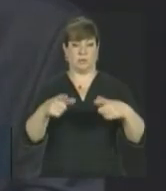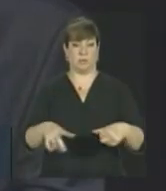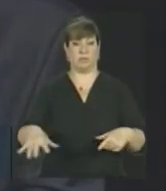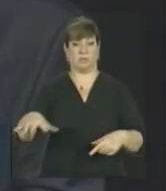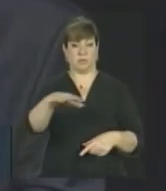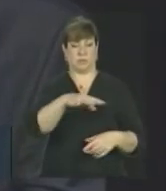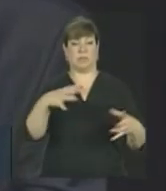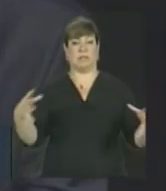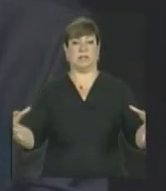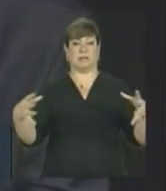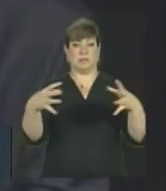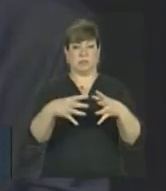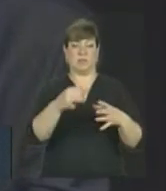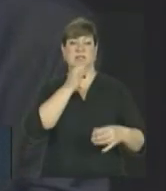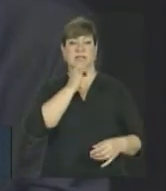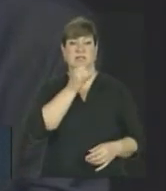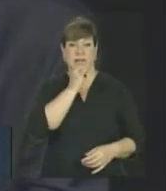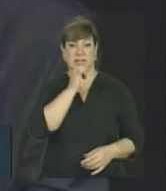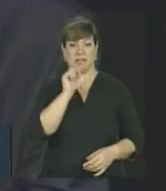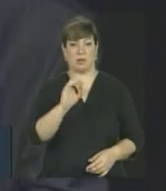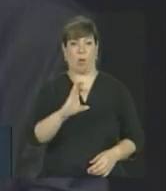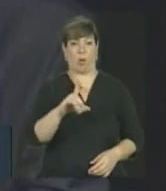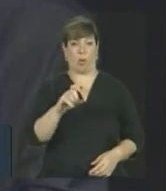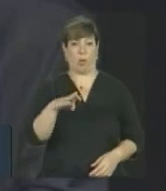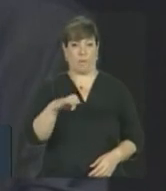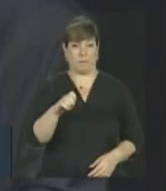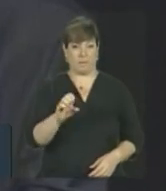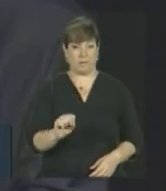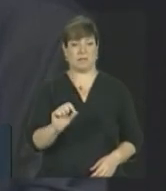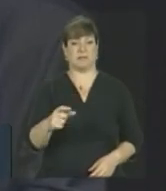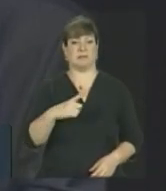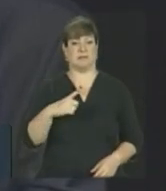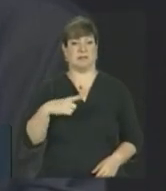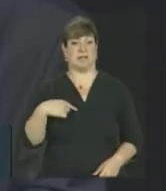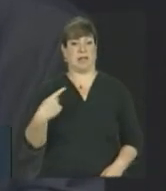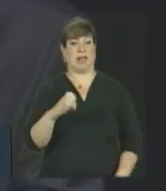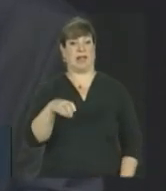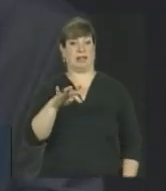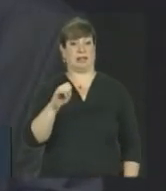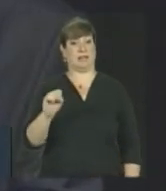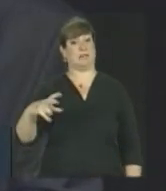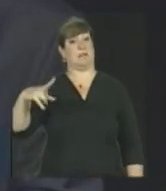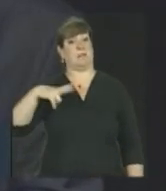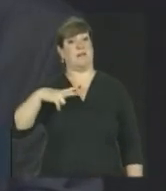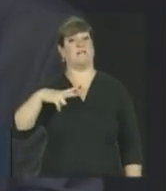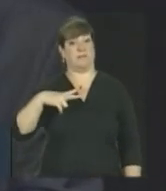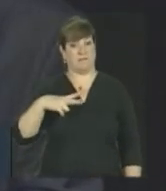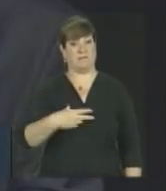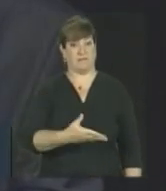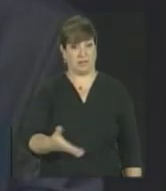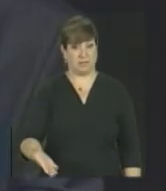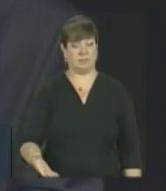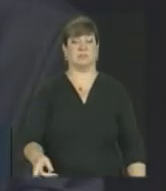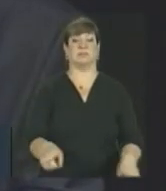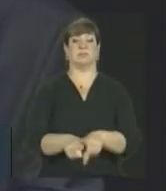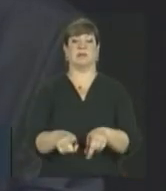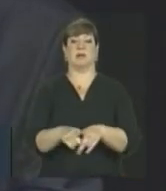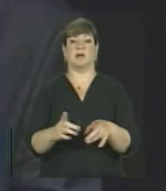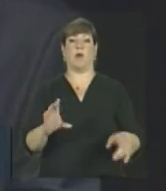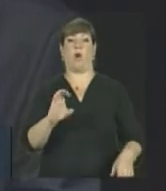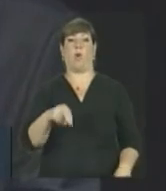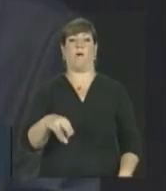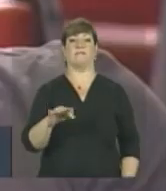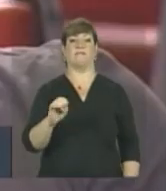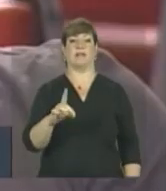que inclui, por exemplo, os clubes, que são entes privados, as